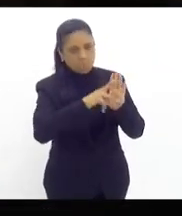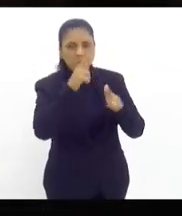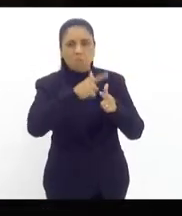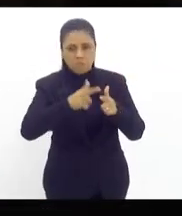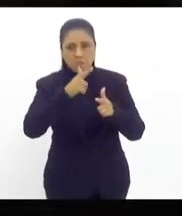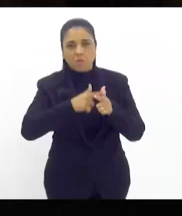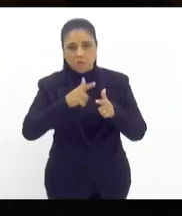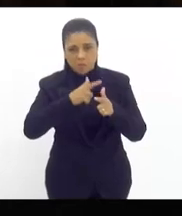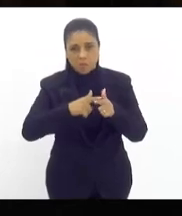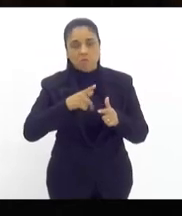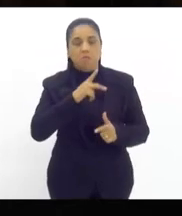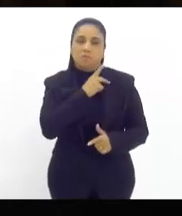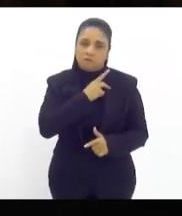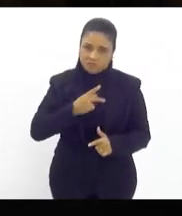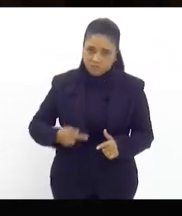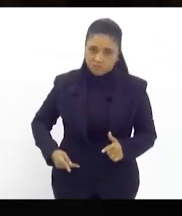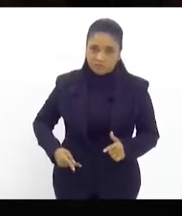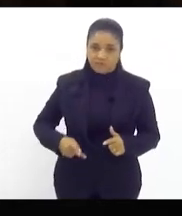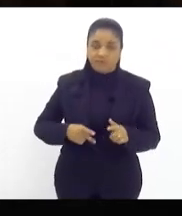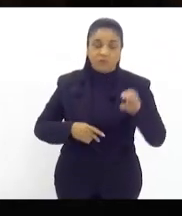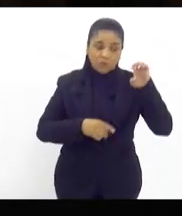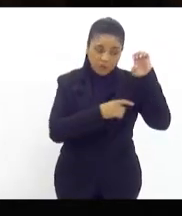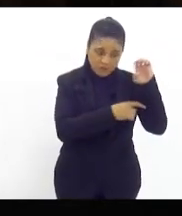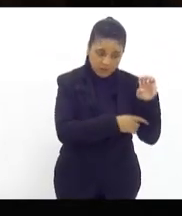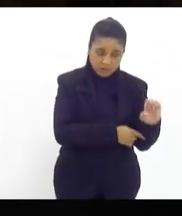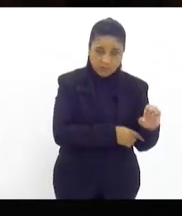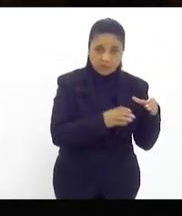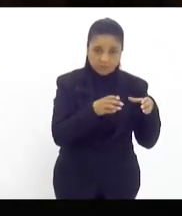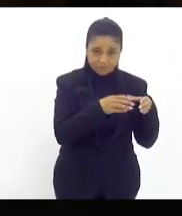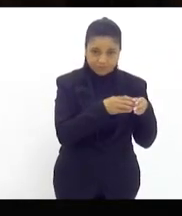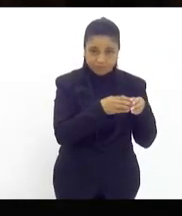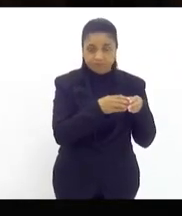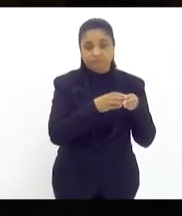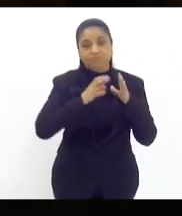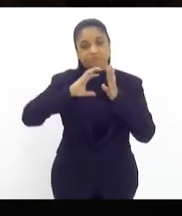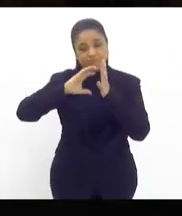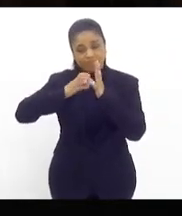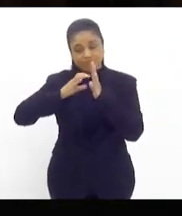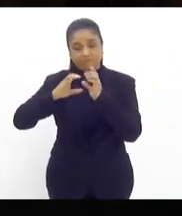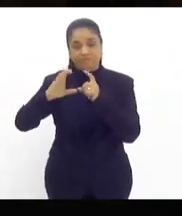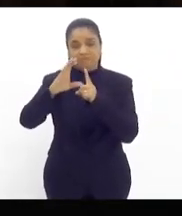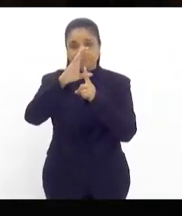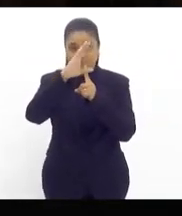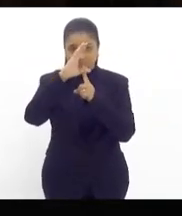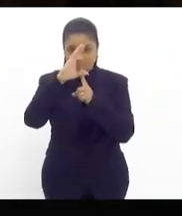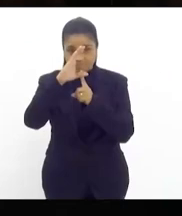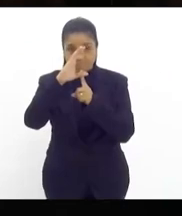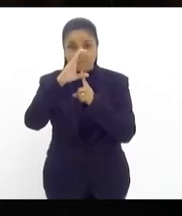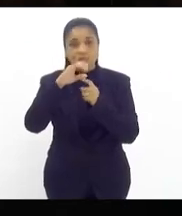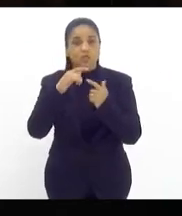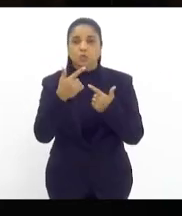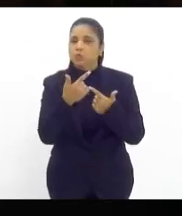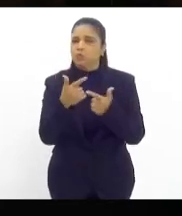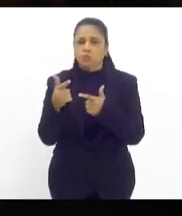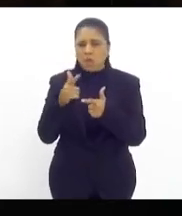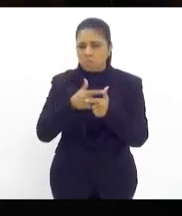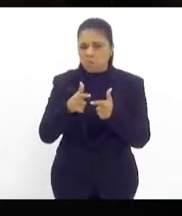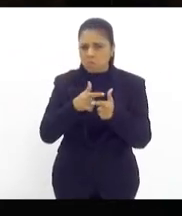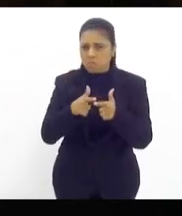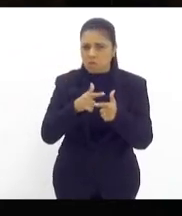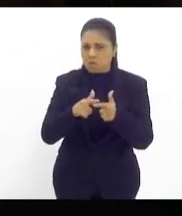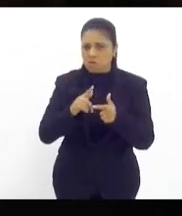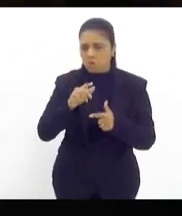a esquerda e aí que eu falo especialmente da bancada do Partido Comunista não tem nenhum problema com os agentes de segurança